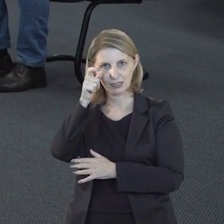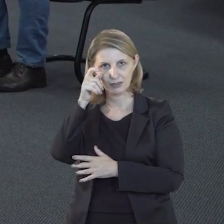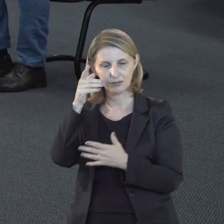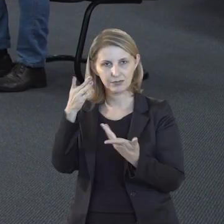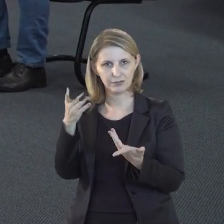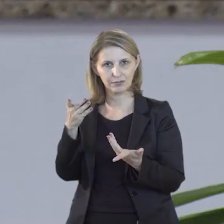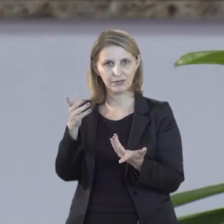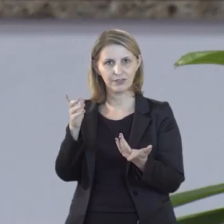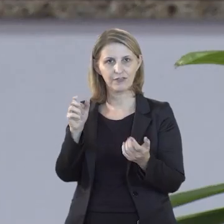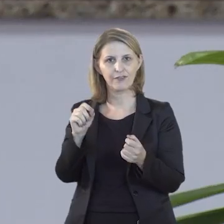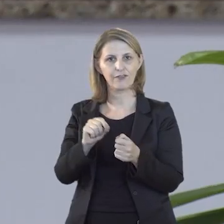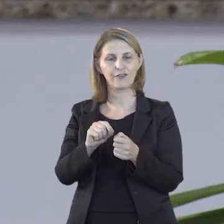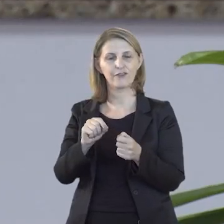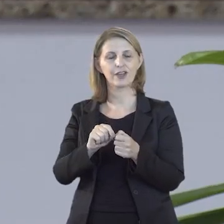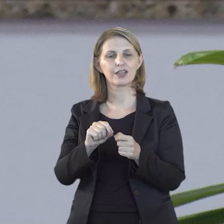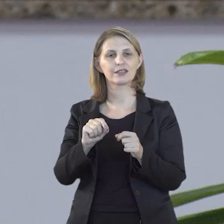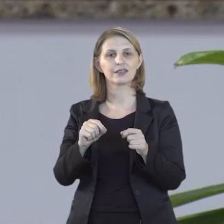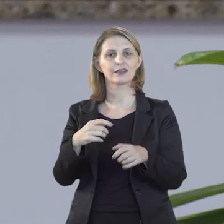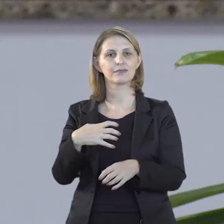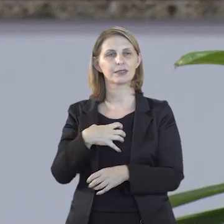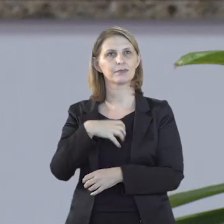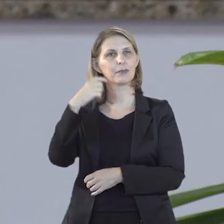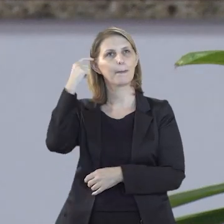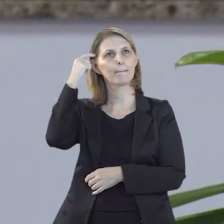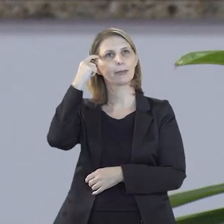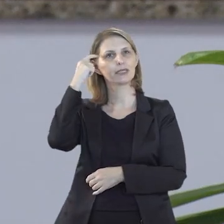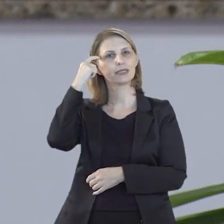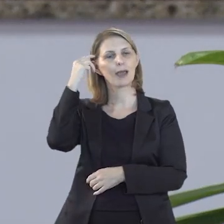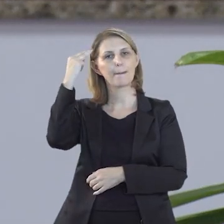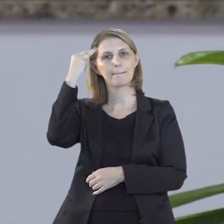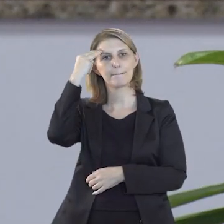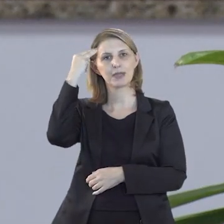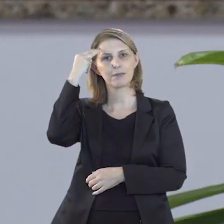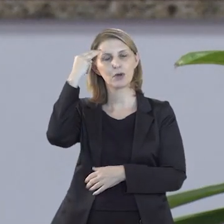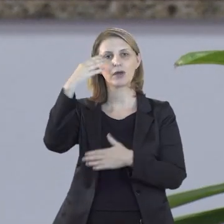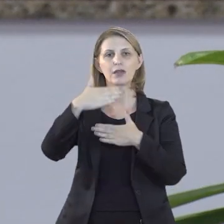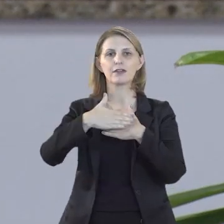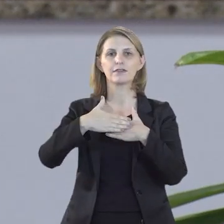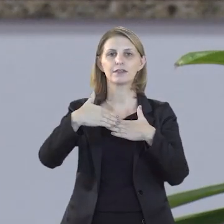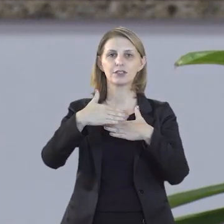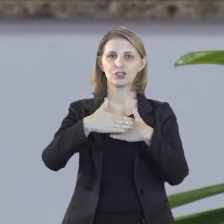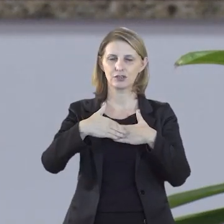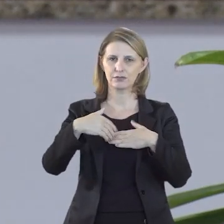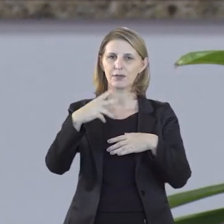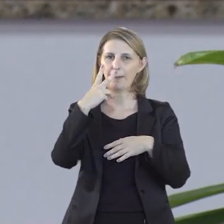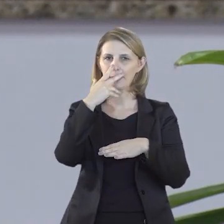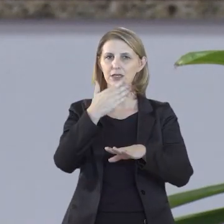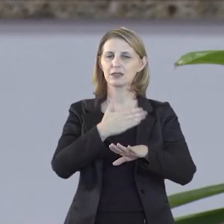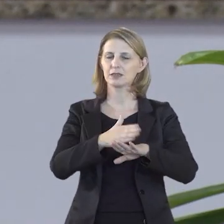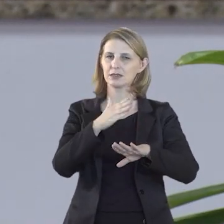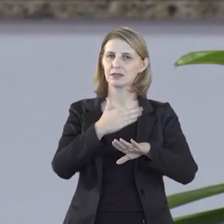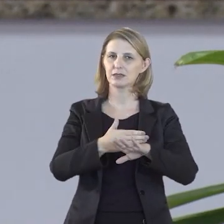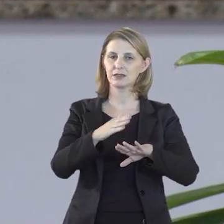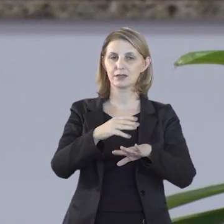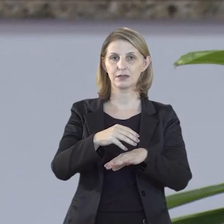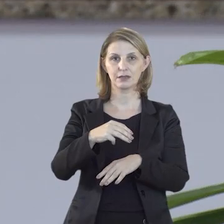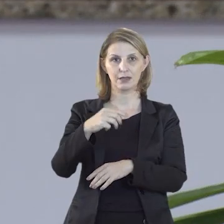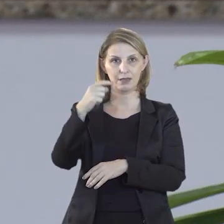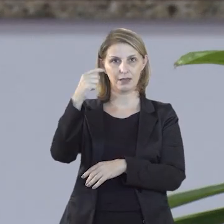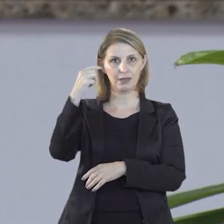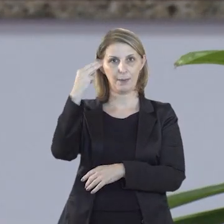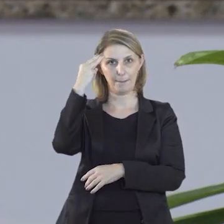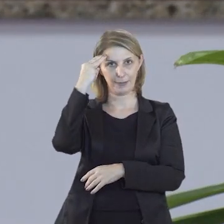Eu acho que cada um em casa também, né, ou onde estiver ouvindo, fazer esse movimento também de memória afetiva, porque